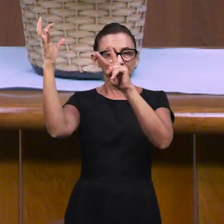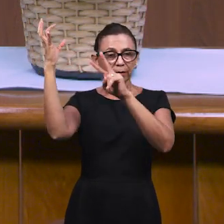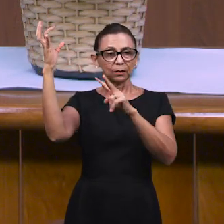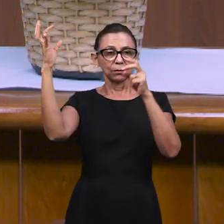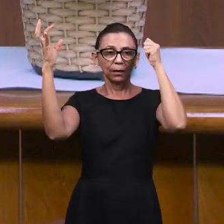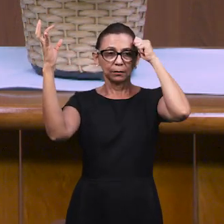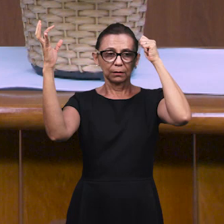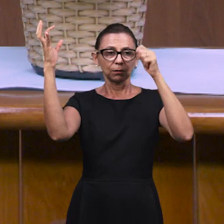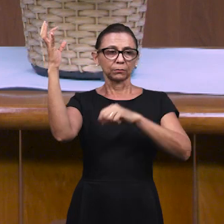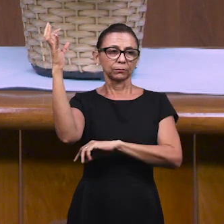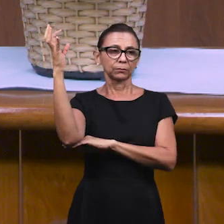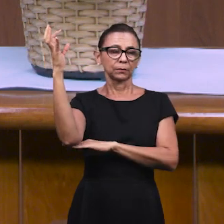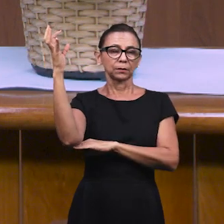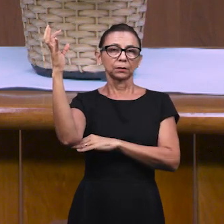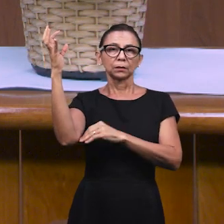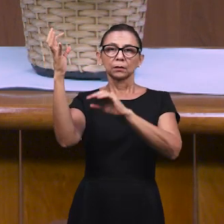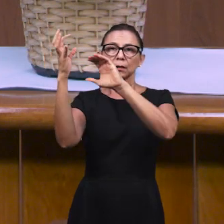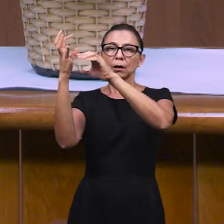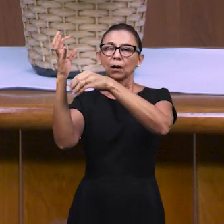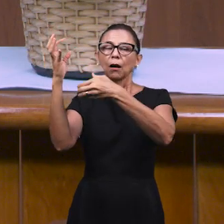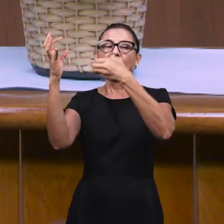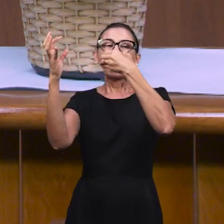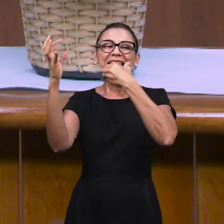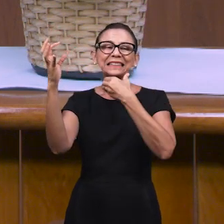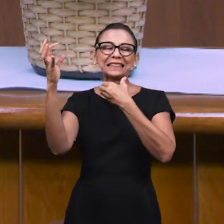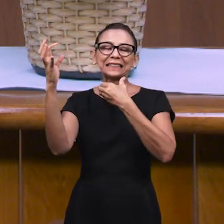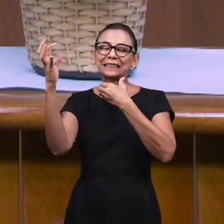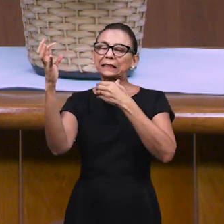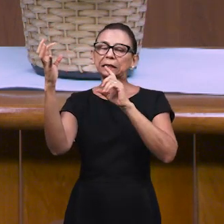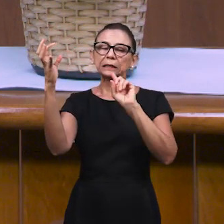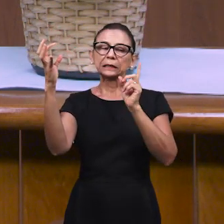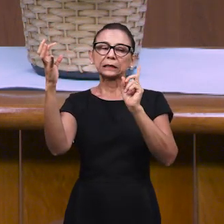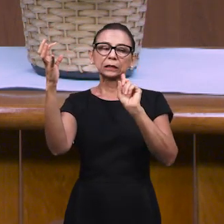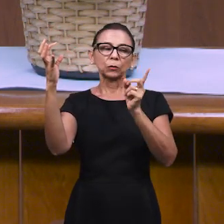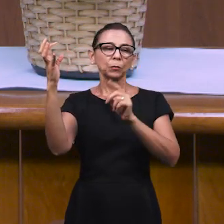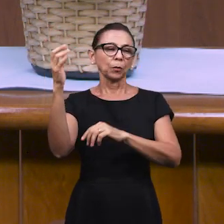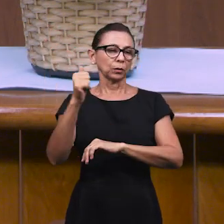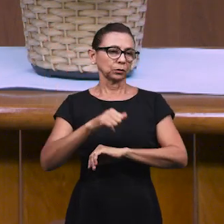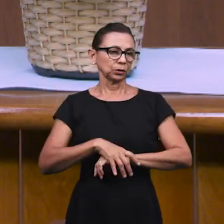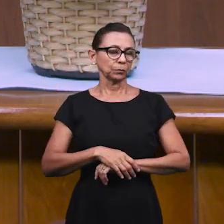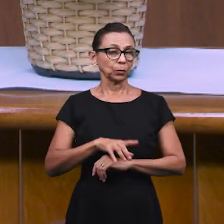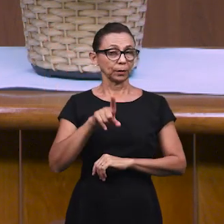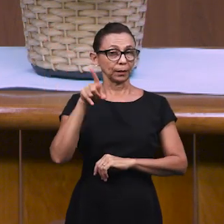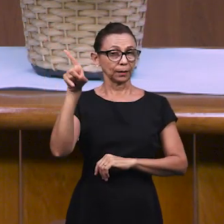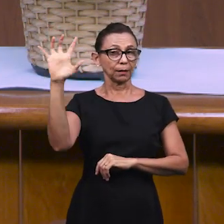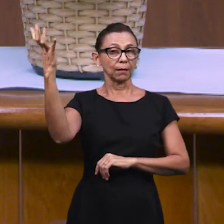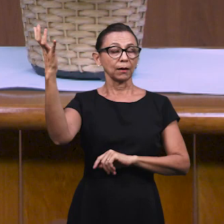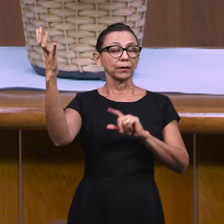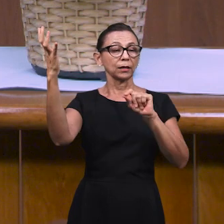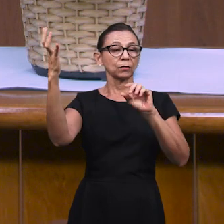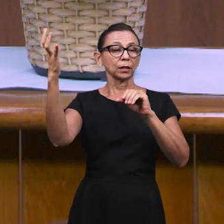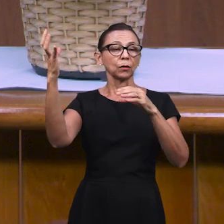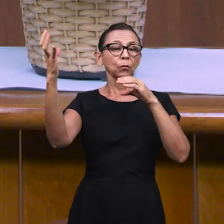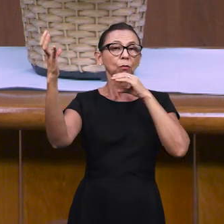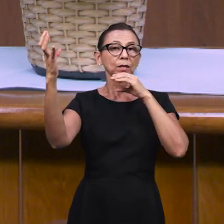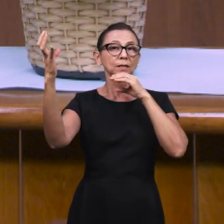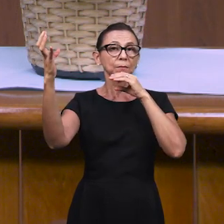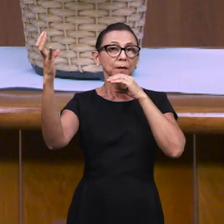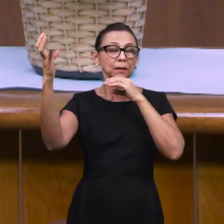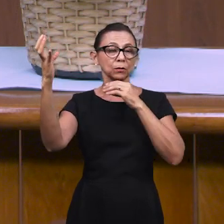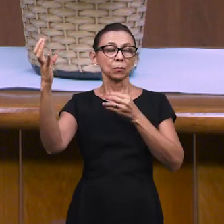tudo. Tudo! Tudo é para você. Mas da árvore do conhecimento do bem e do mal,